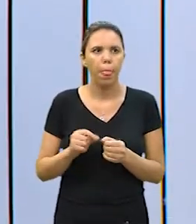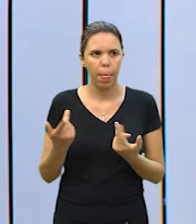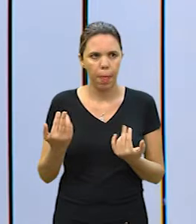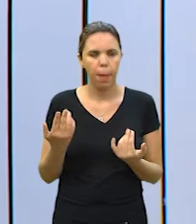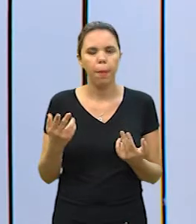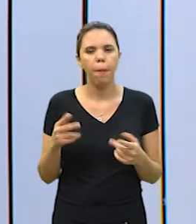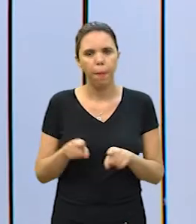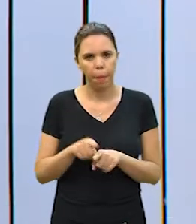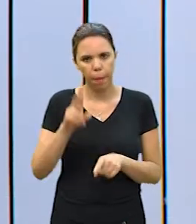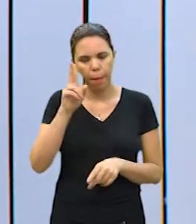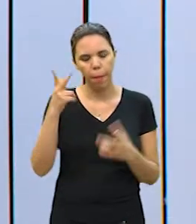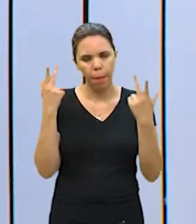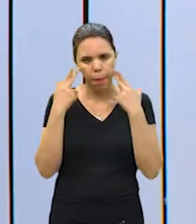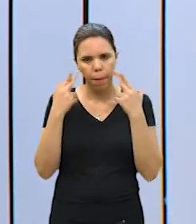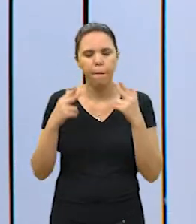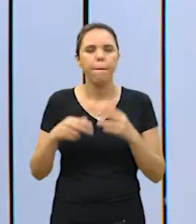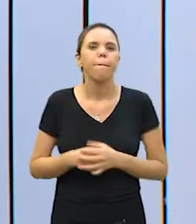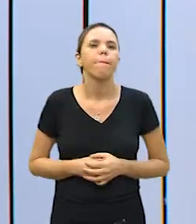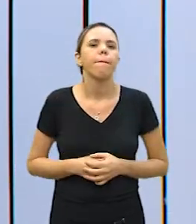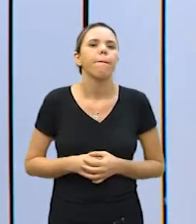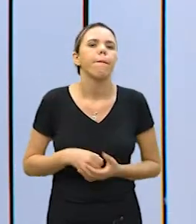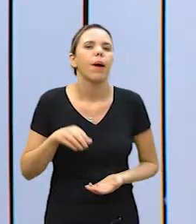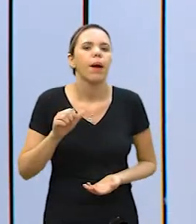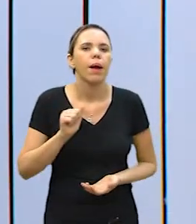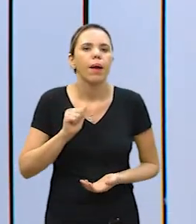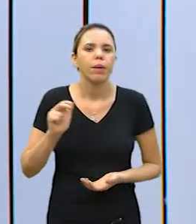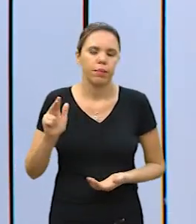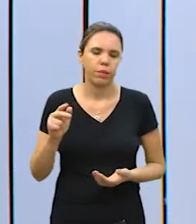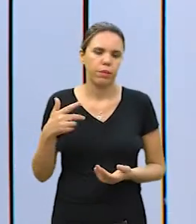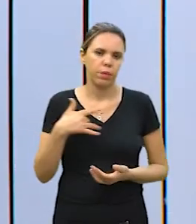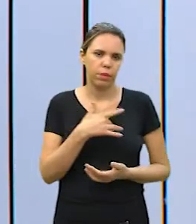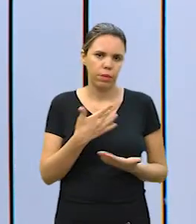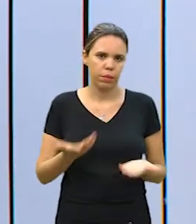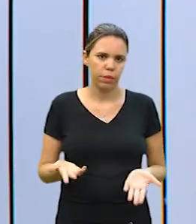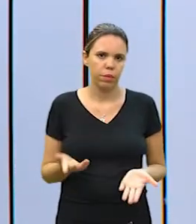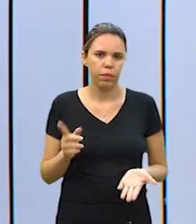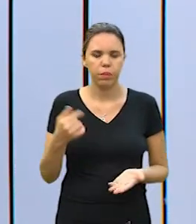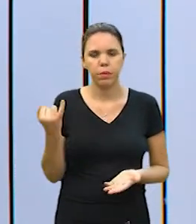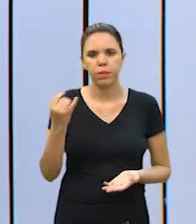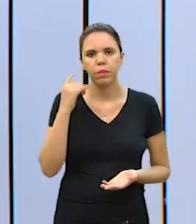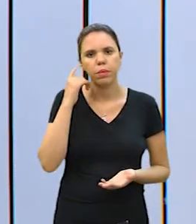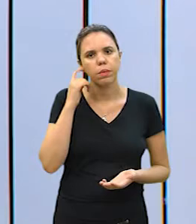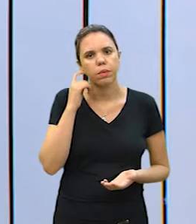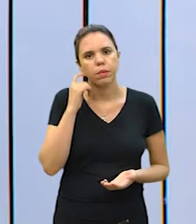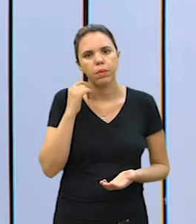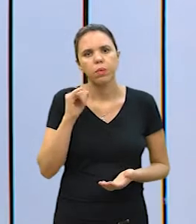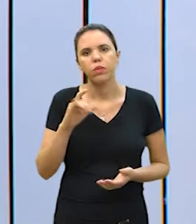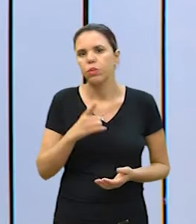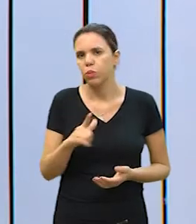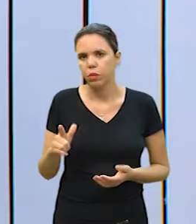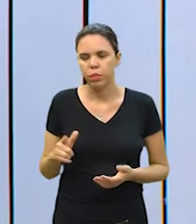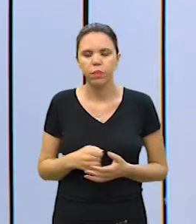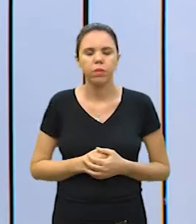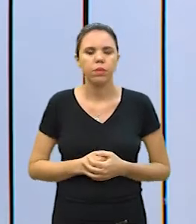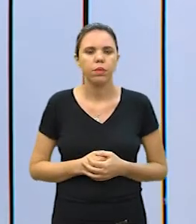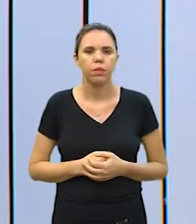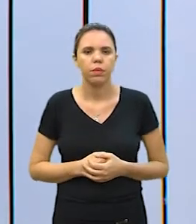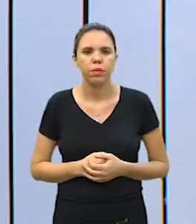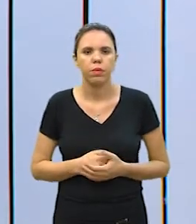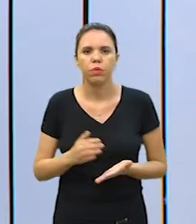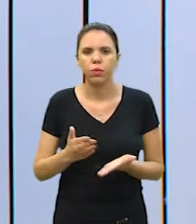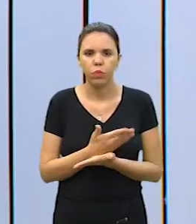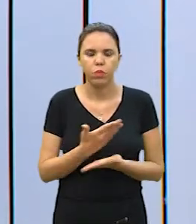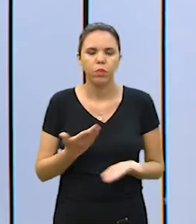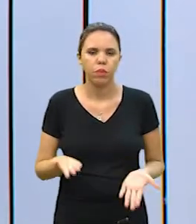faz parte disso, foi a garantia pela Agência Nacional de Saúde. Então, acho que seria importante, talvez, se não tem, ter